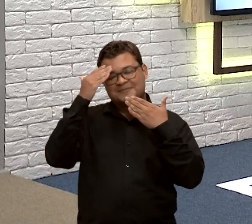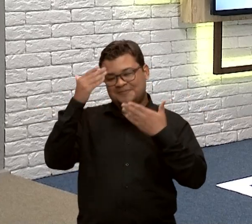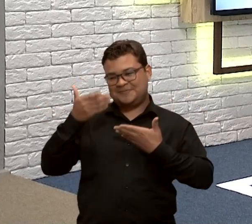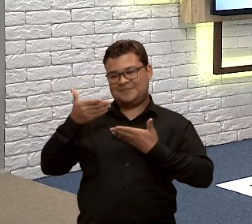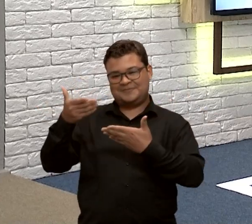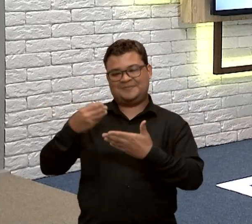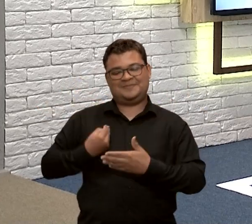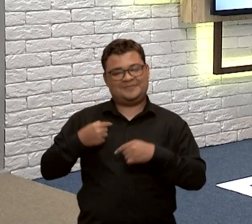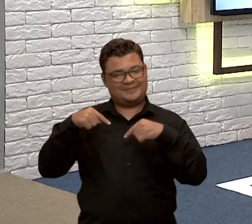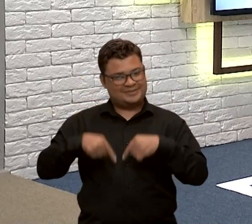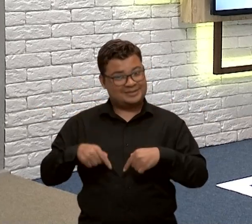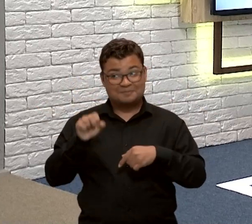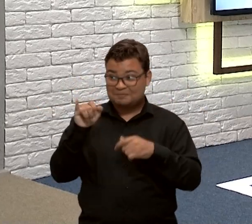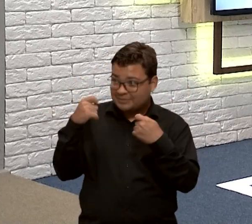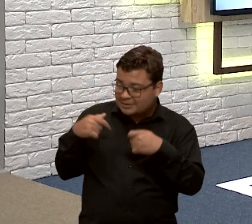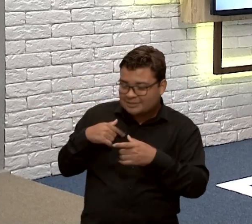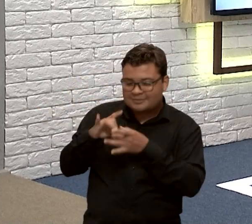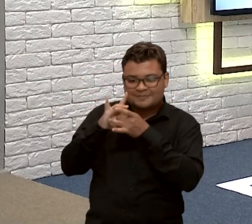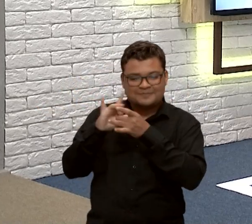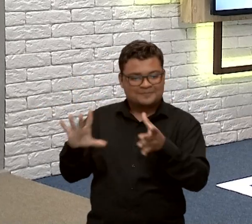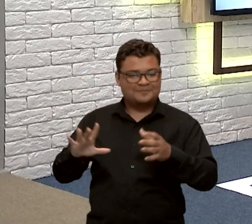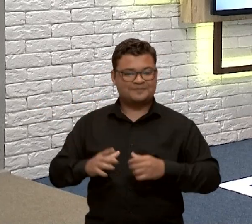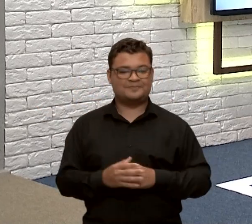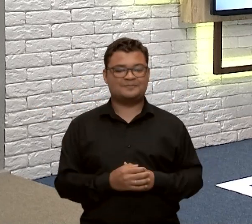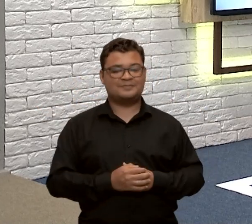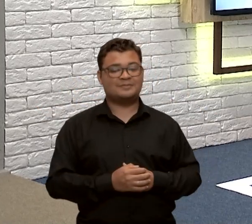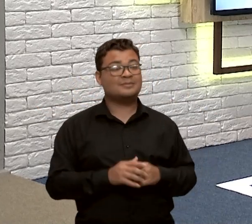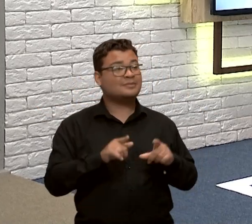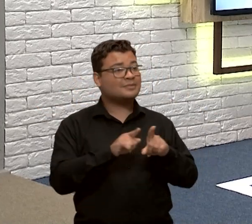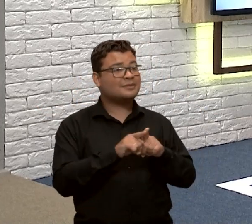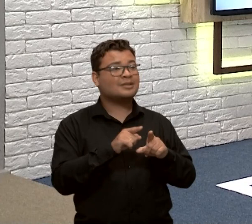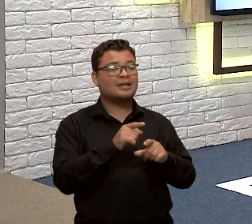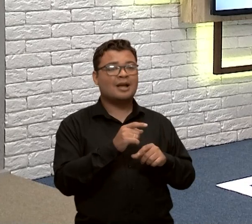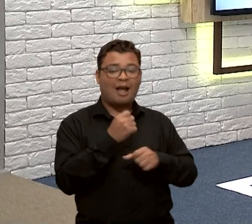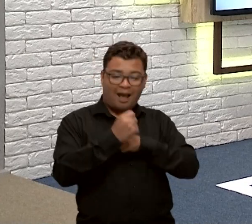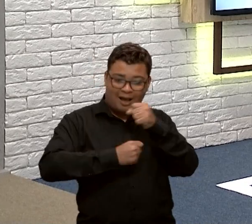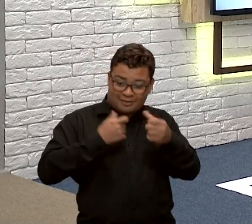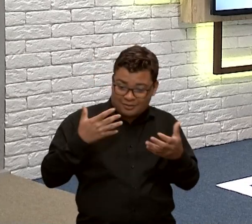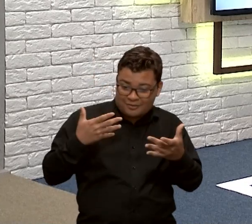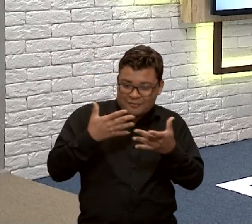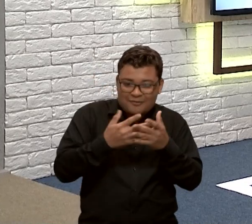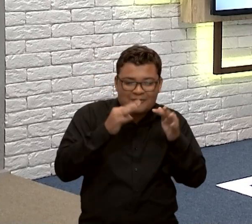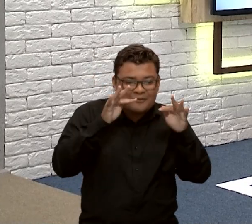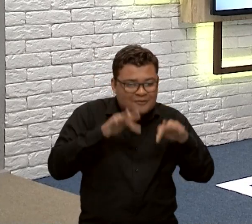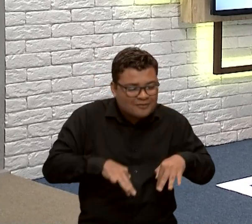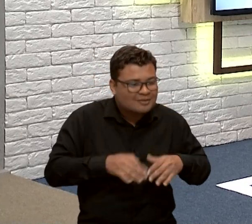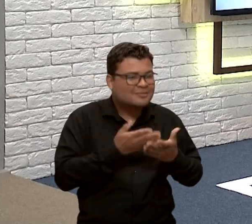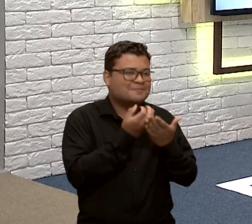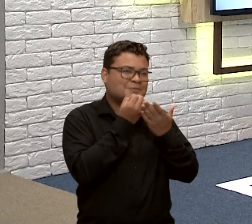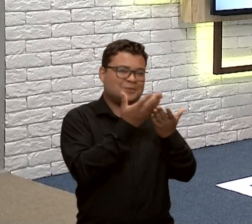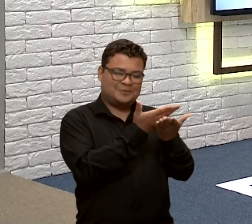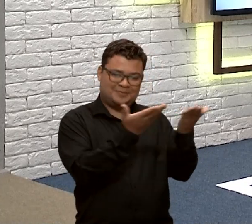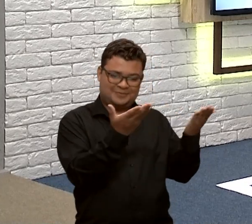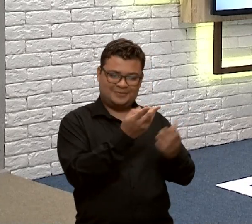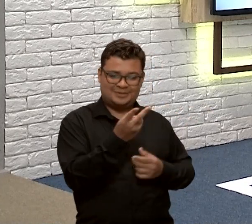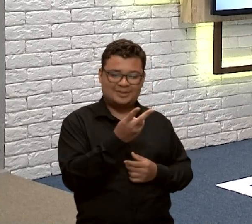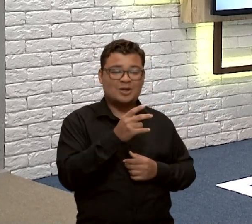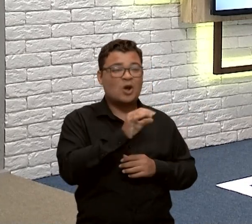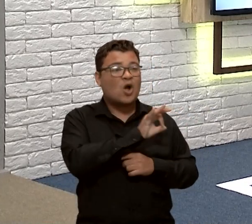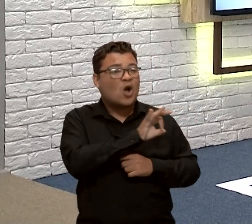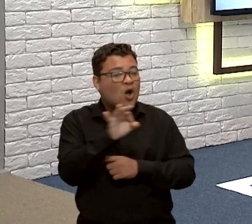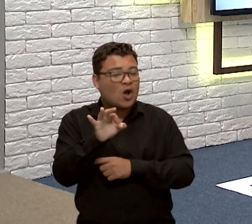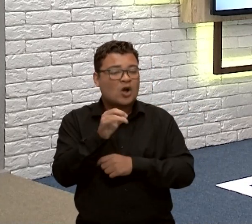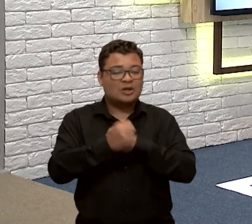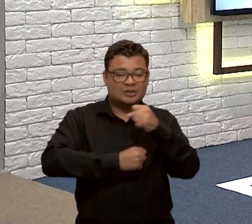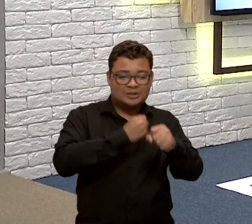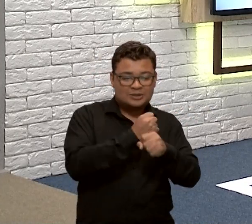convite, estou à disposição. Bom final de ano para as duas, né? A gente já nos últimos dias, um ótimo 2023, tanto